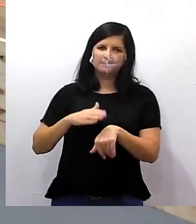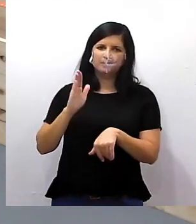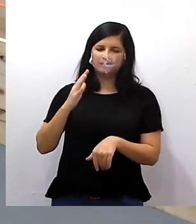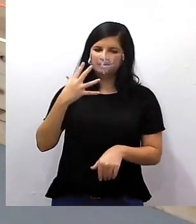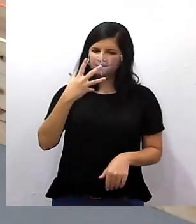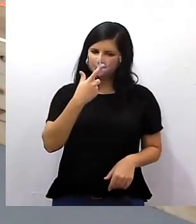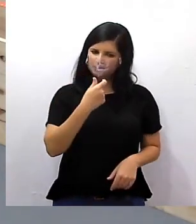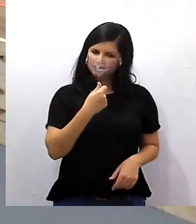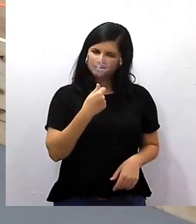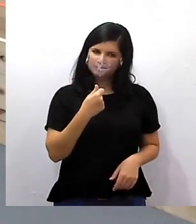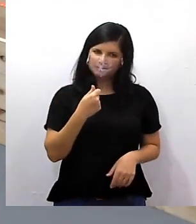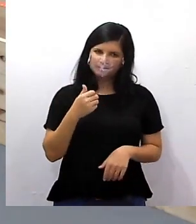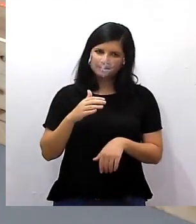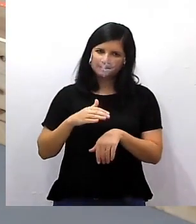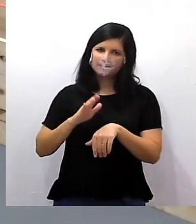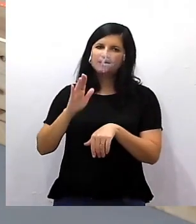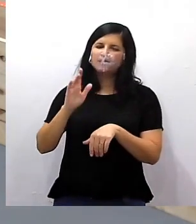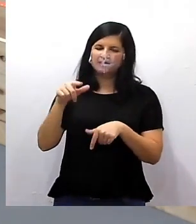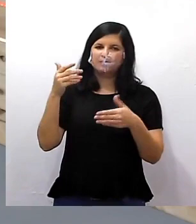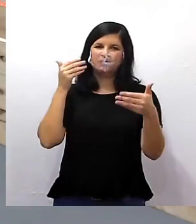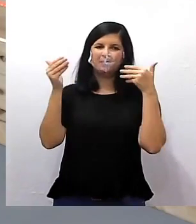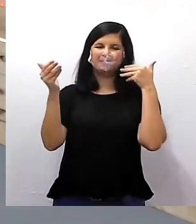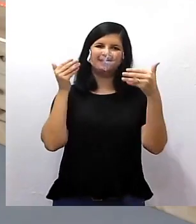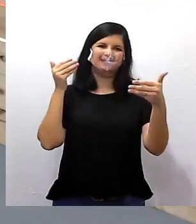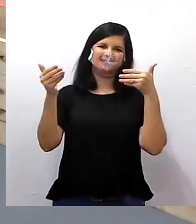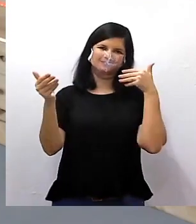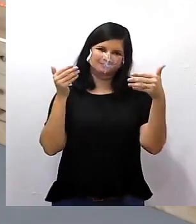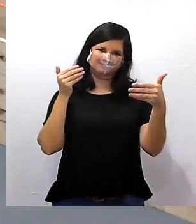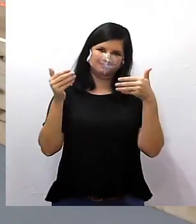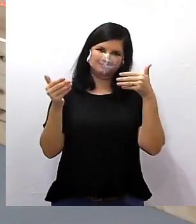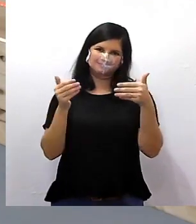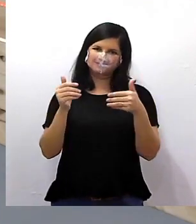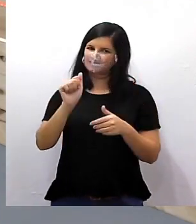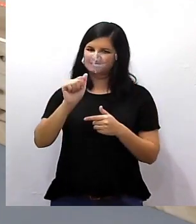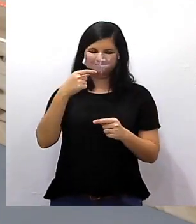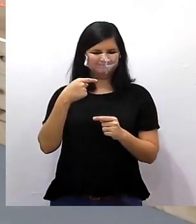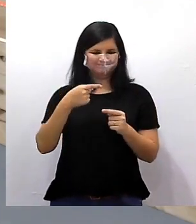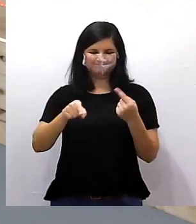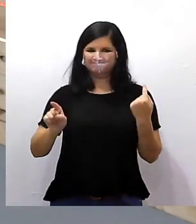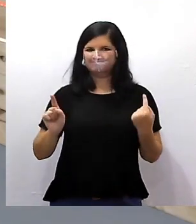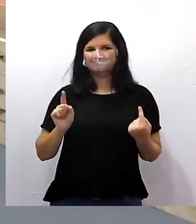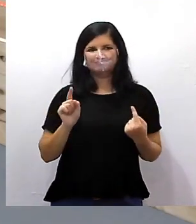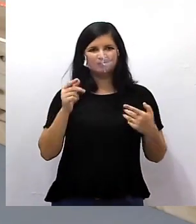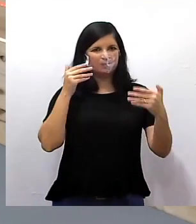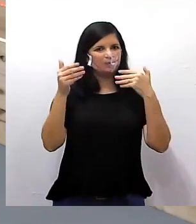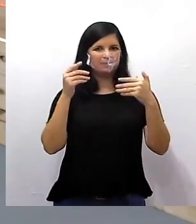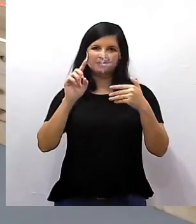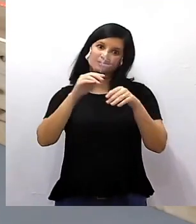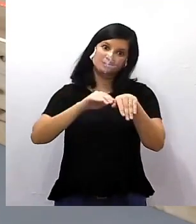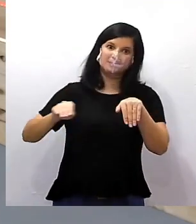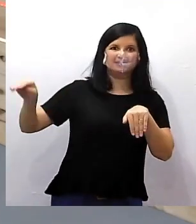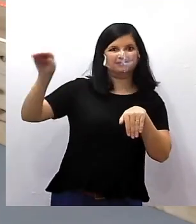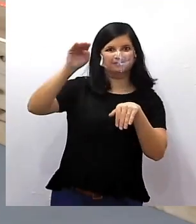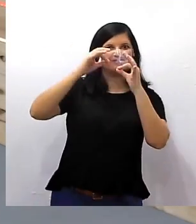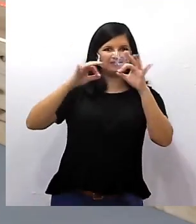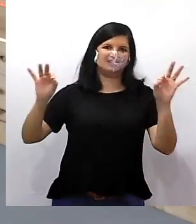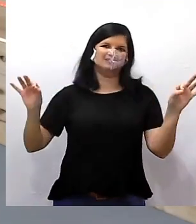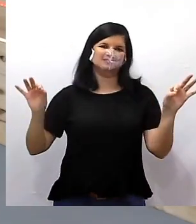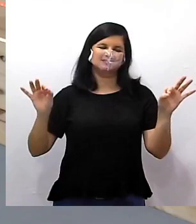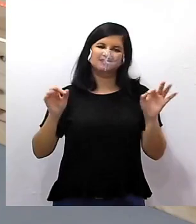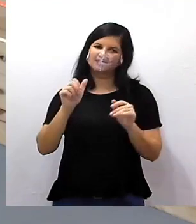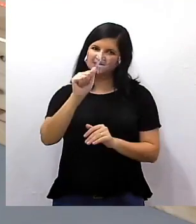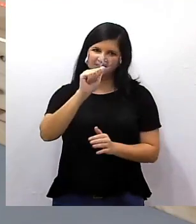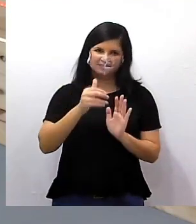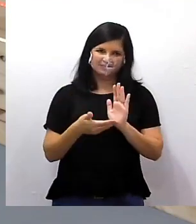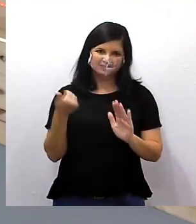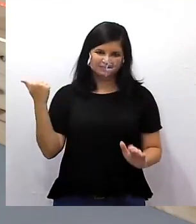More indica o grau comparativo. E a gente já sabe que essa frase aí não faz parte do comparativo, é superlativo. Elimina a letra